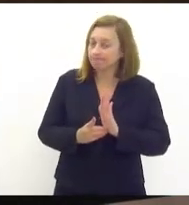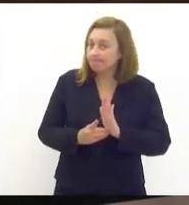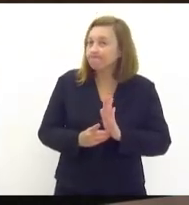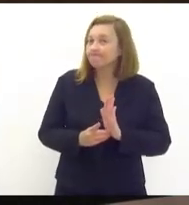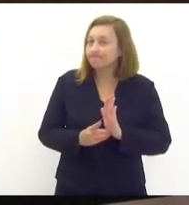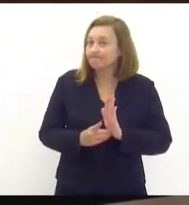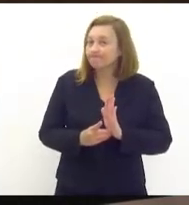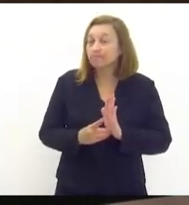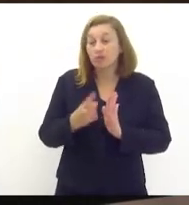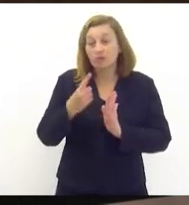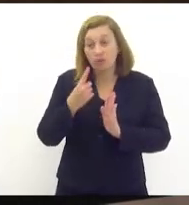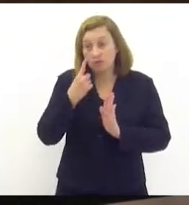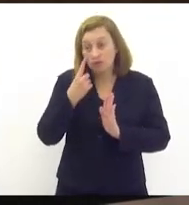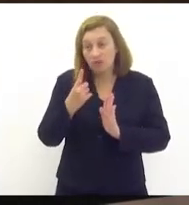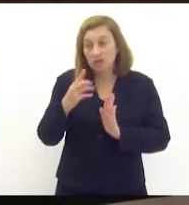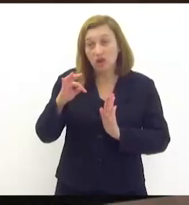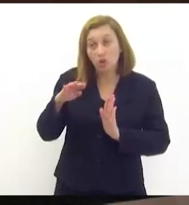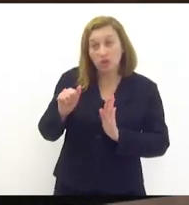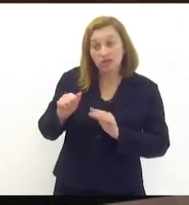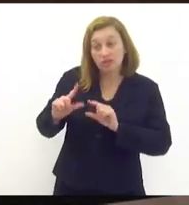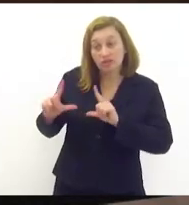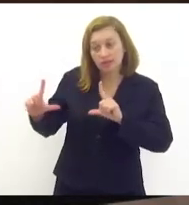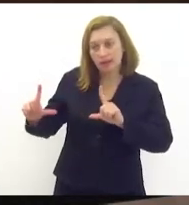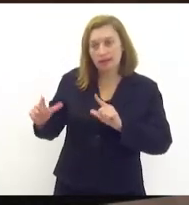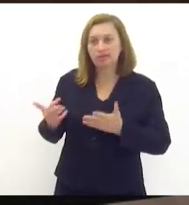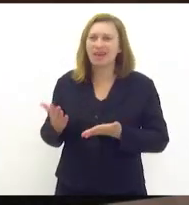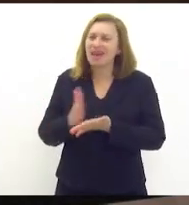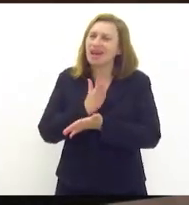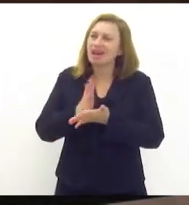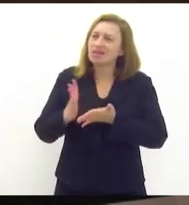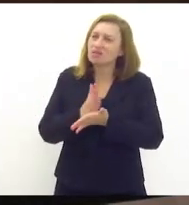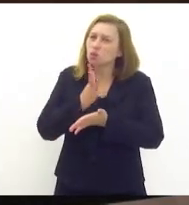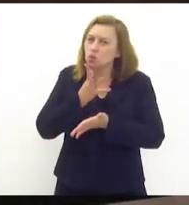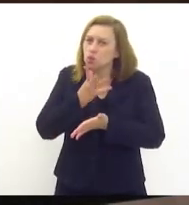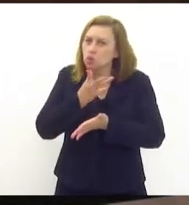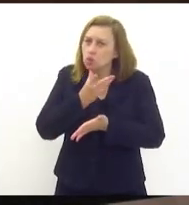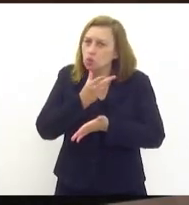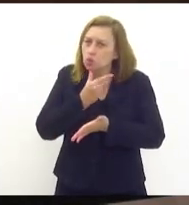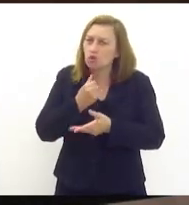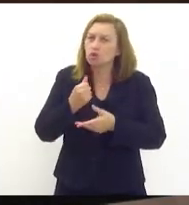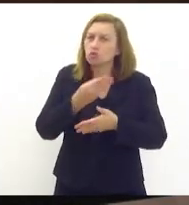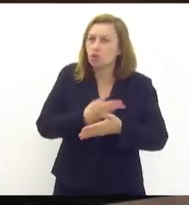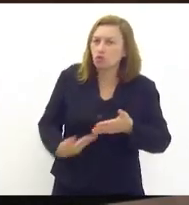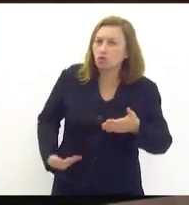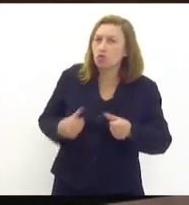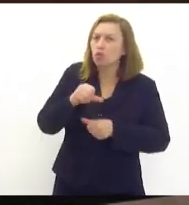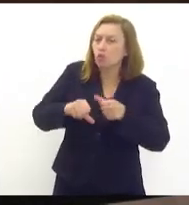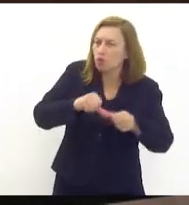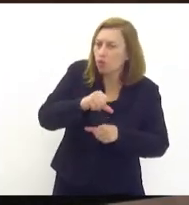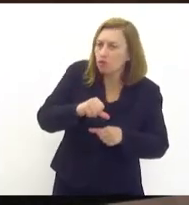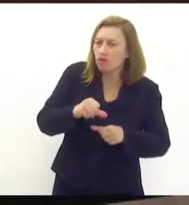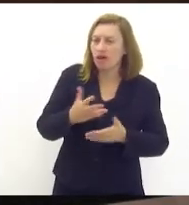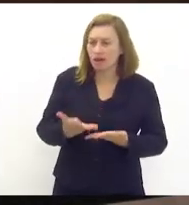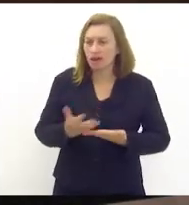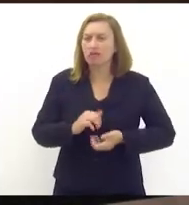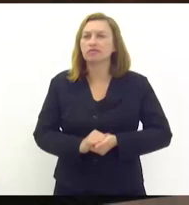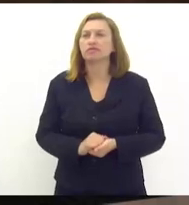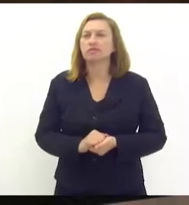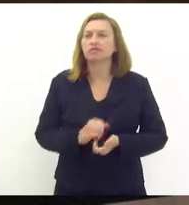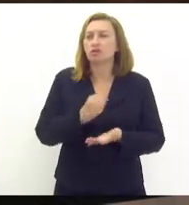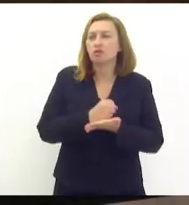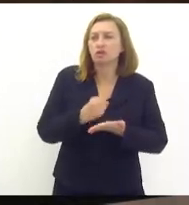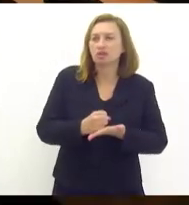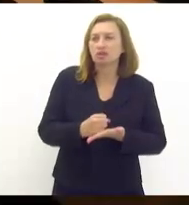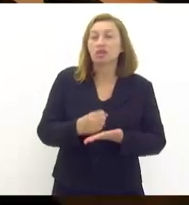quarta de tela mas muitas vezes fica uma apreensão pela demora do governo em renovar e a gente consolidar isso através de uma legislação Estadual